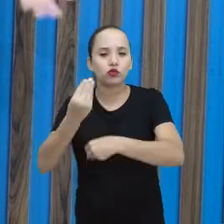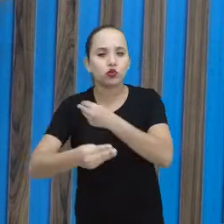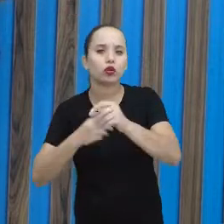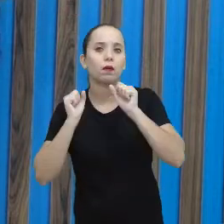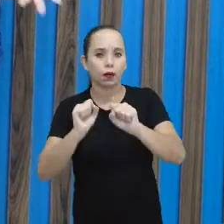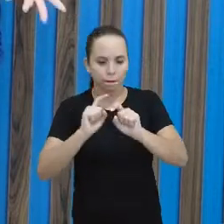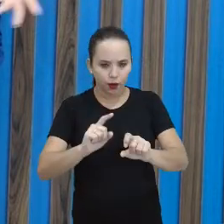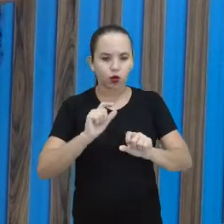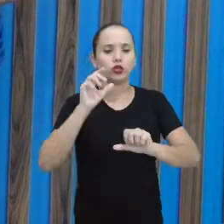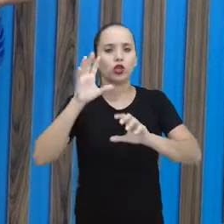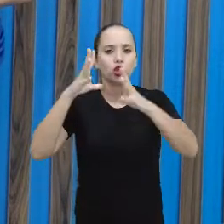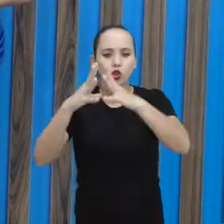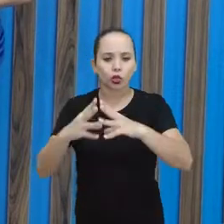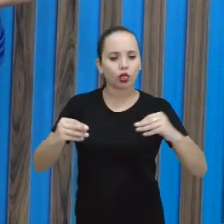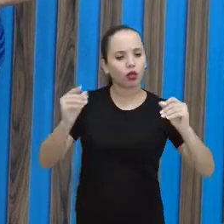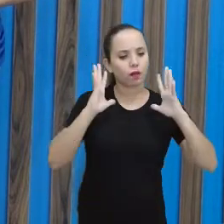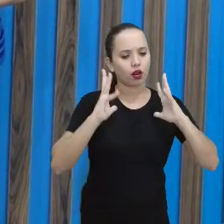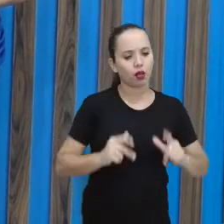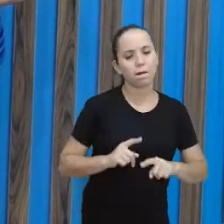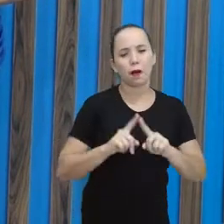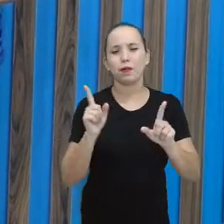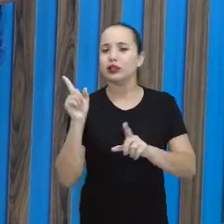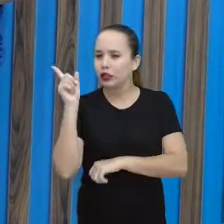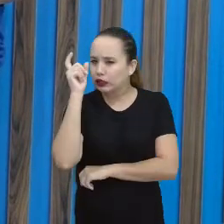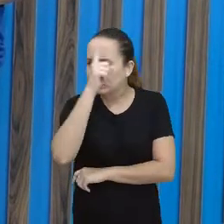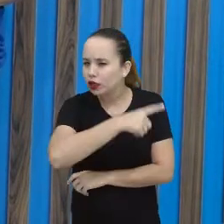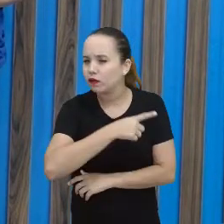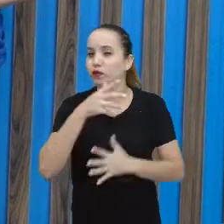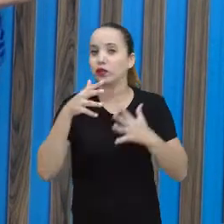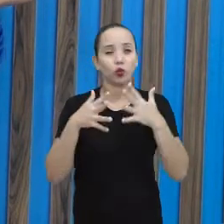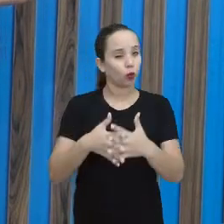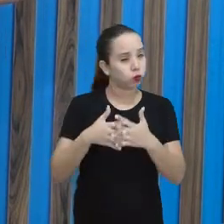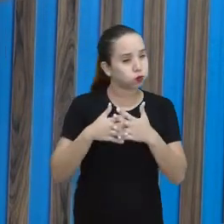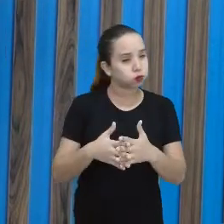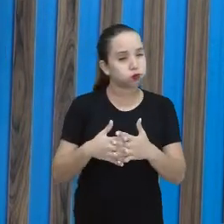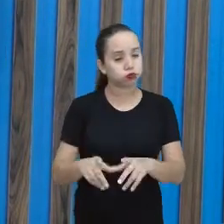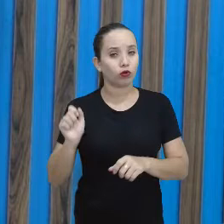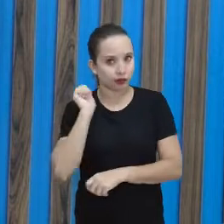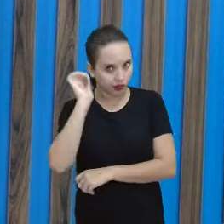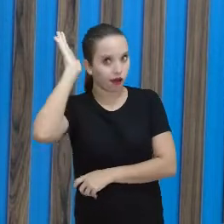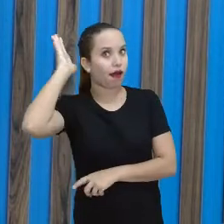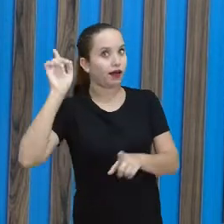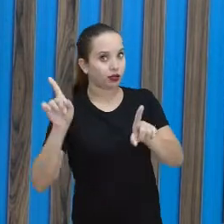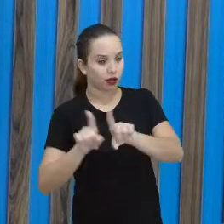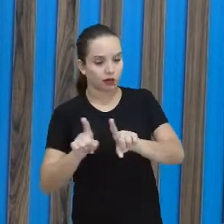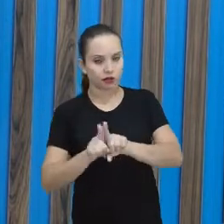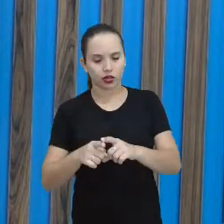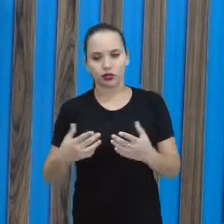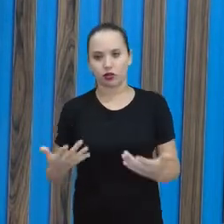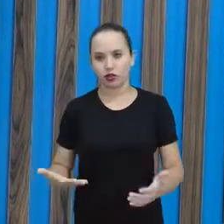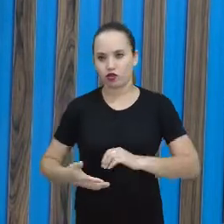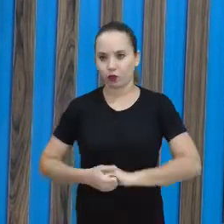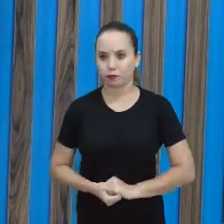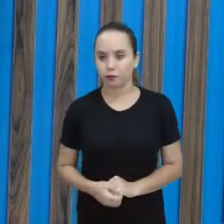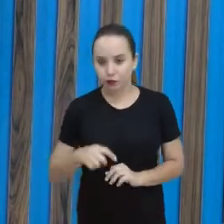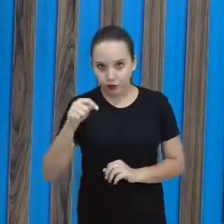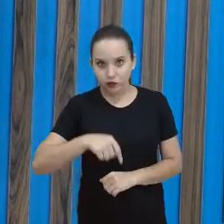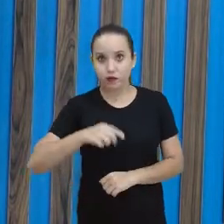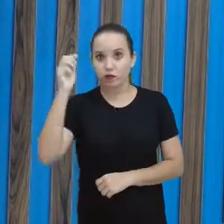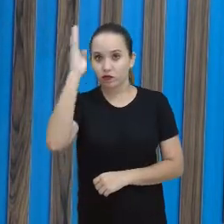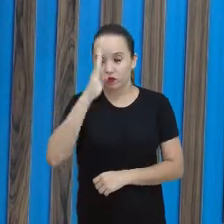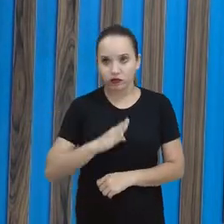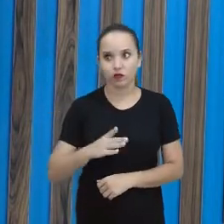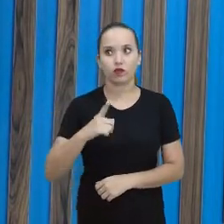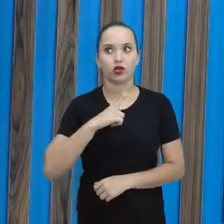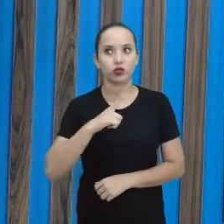fazer, mas é muito complicado e também é caro, tá? Então, no Brasil, a gente acumula cerca